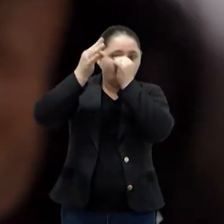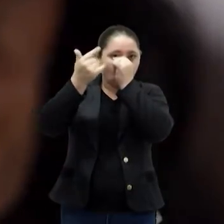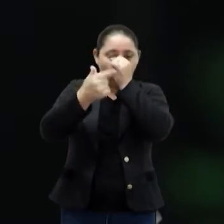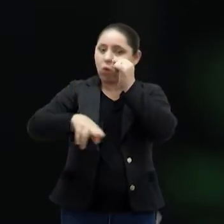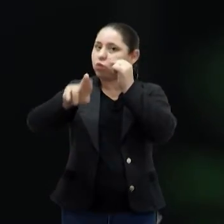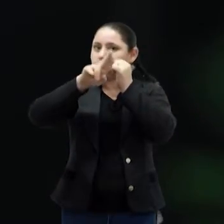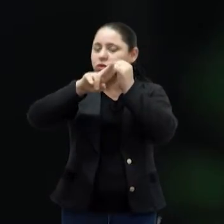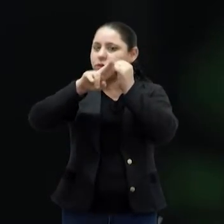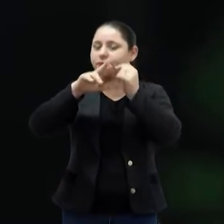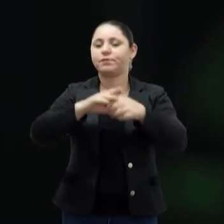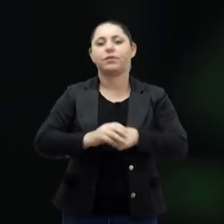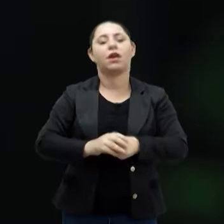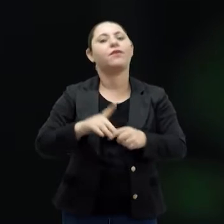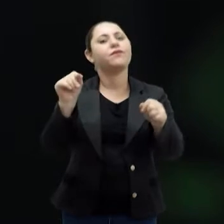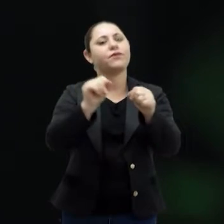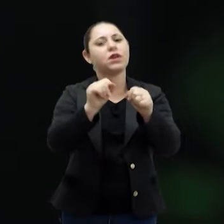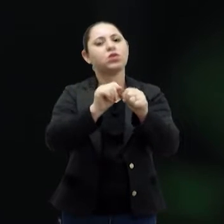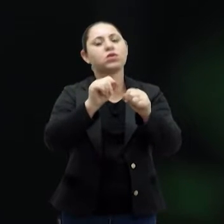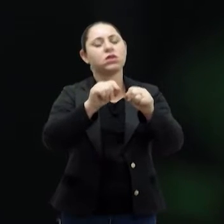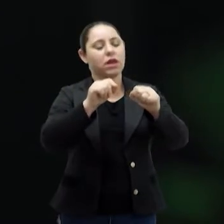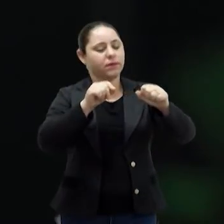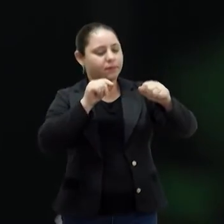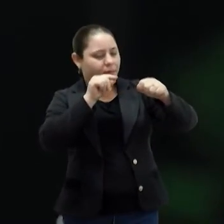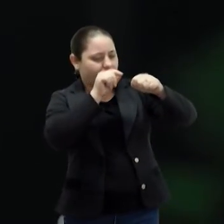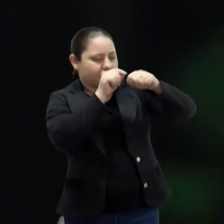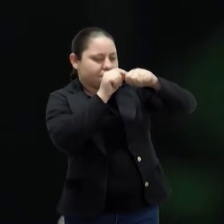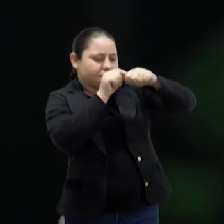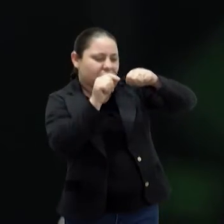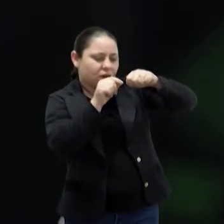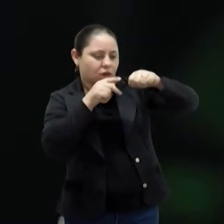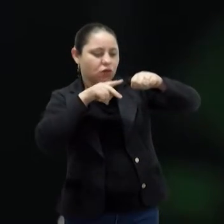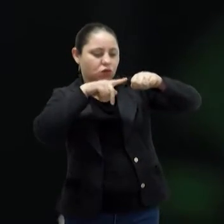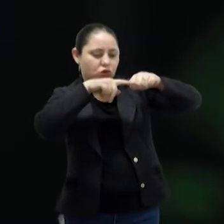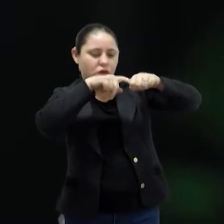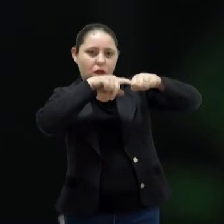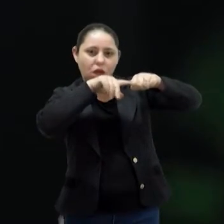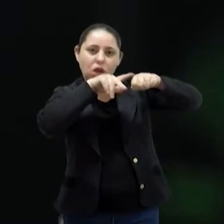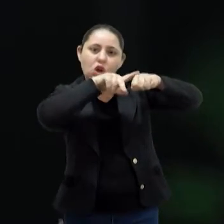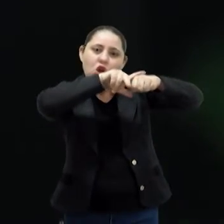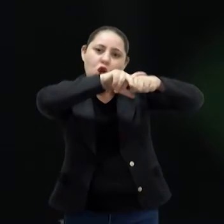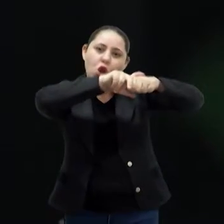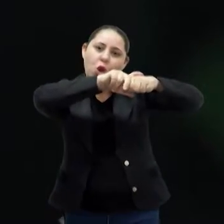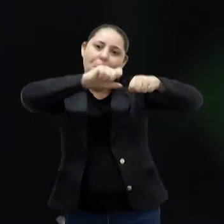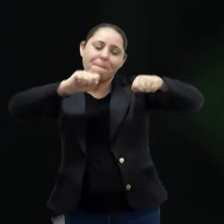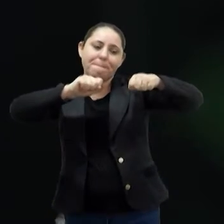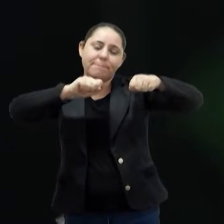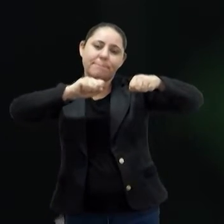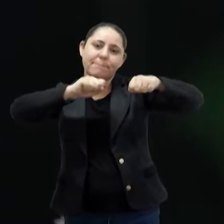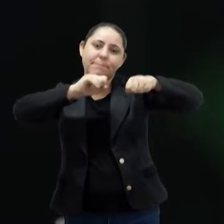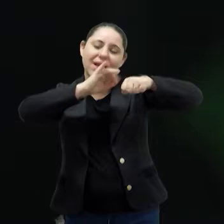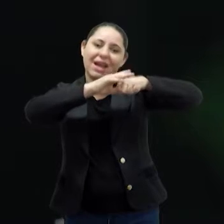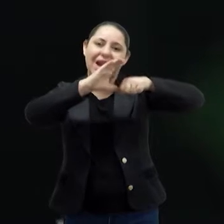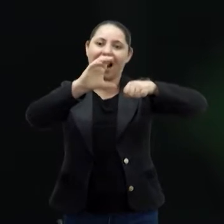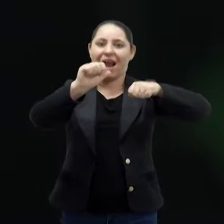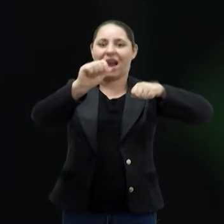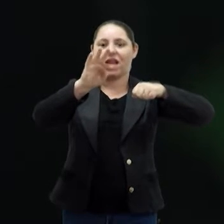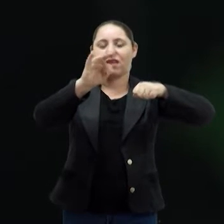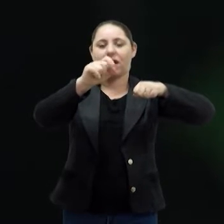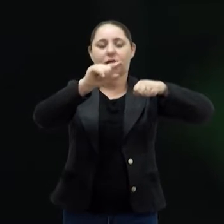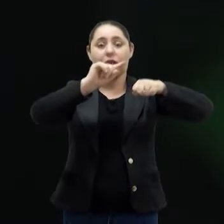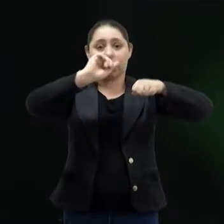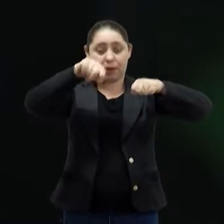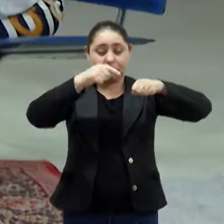utiliza, em que você faz uma aspiração da catarata e após essa aspiração a